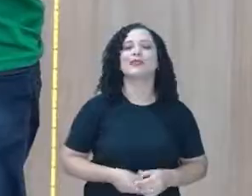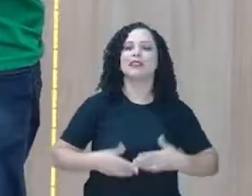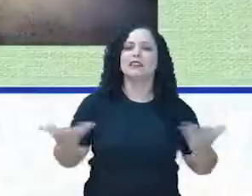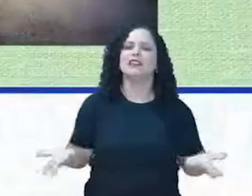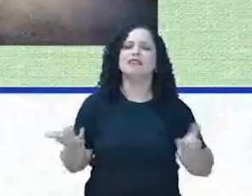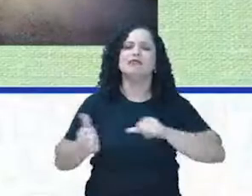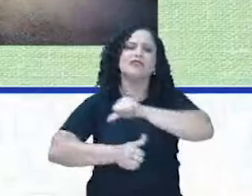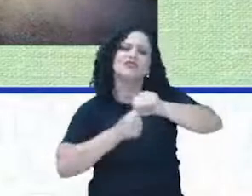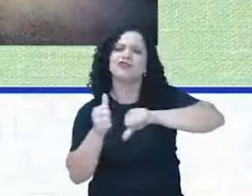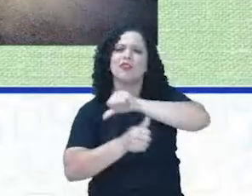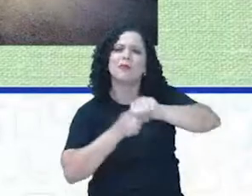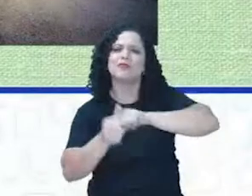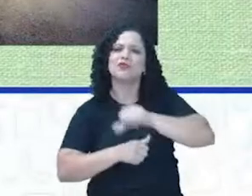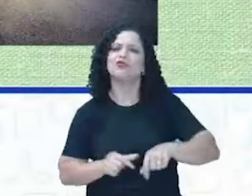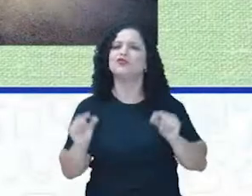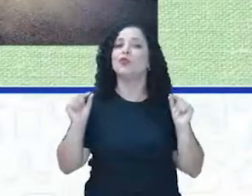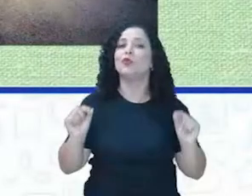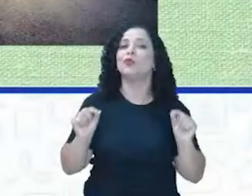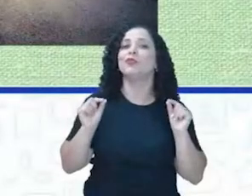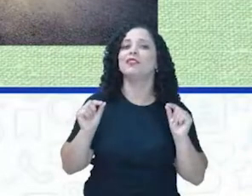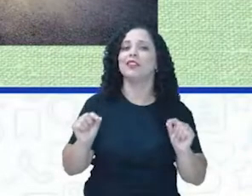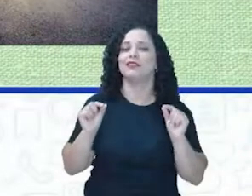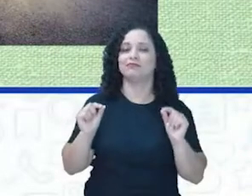essas transformações, elas são